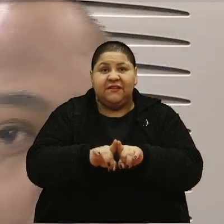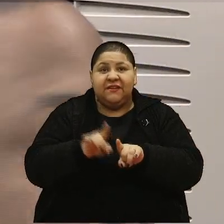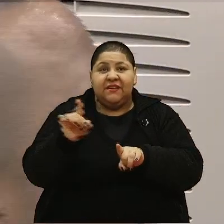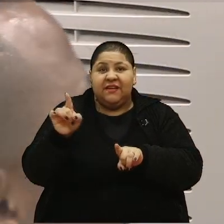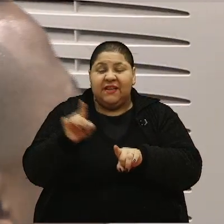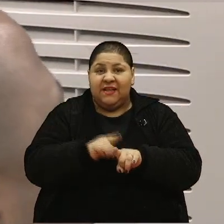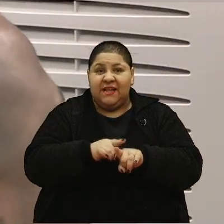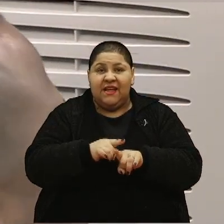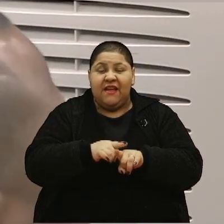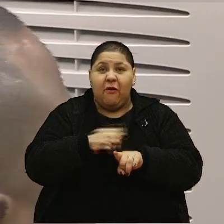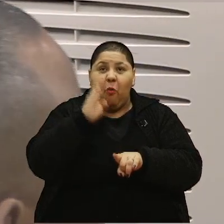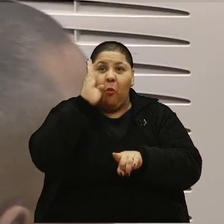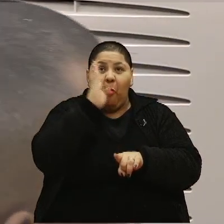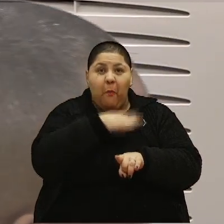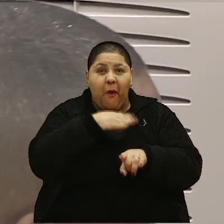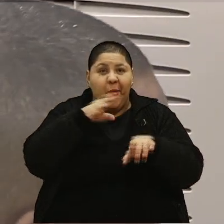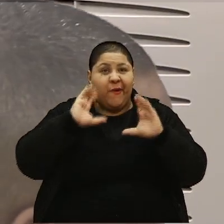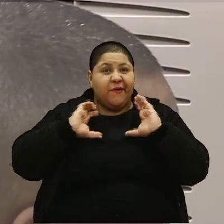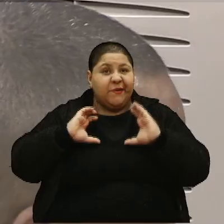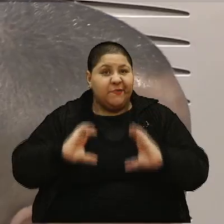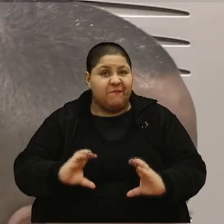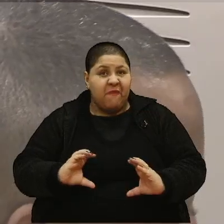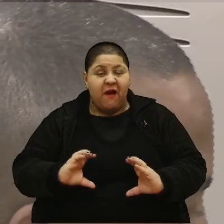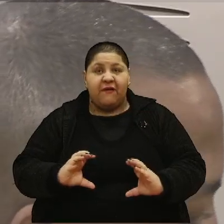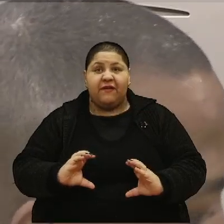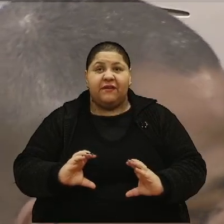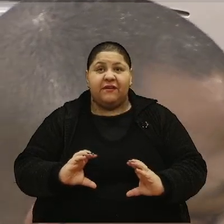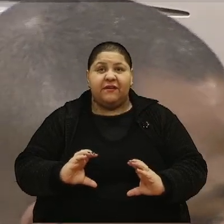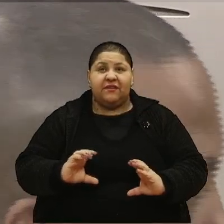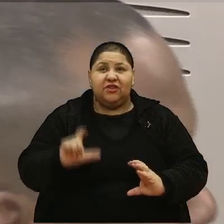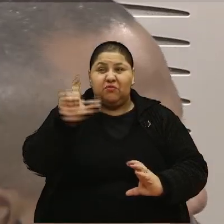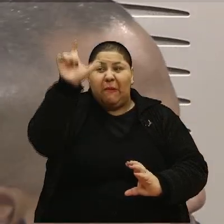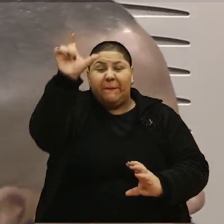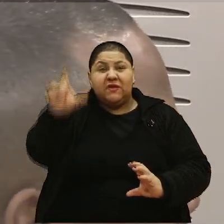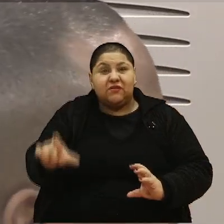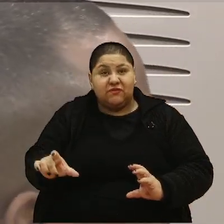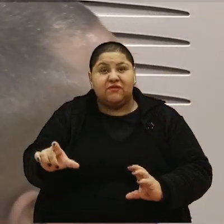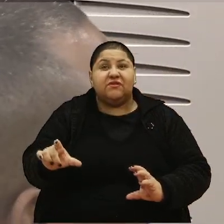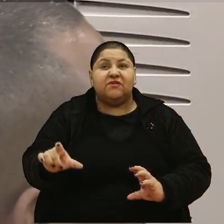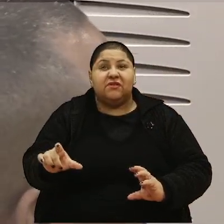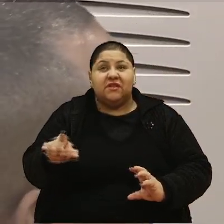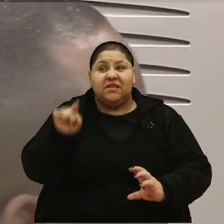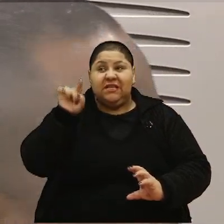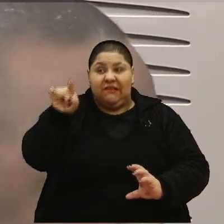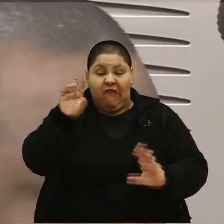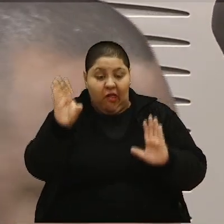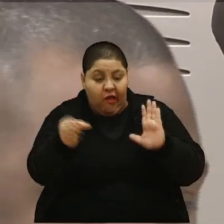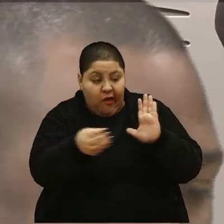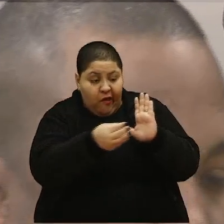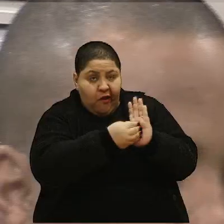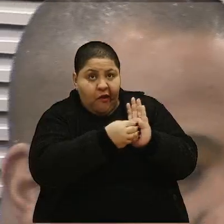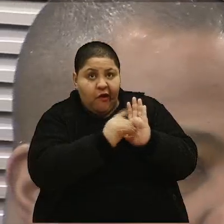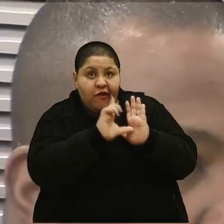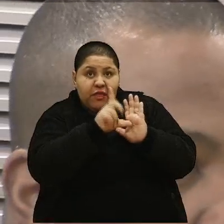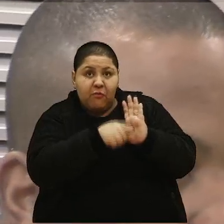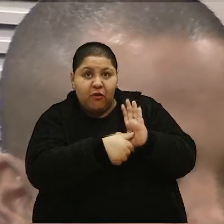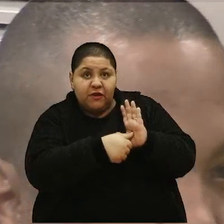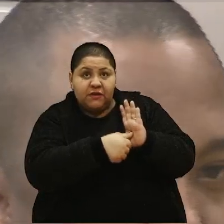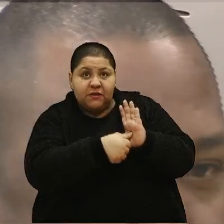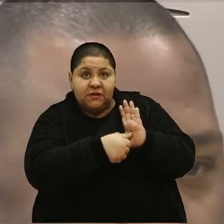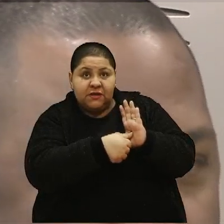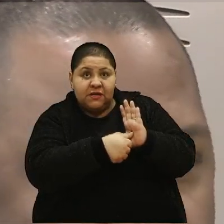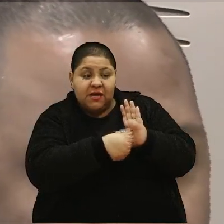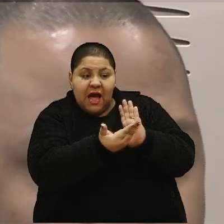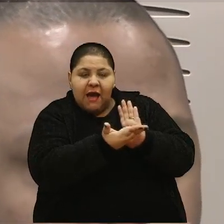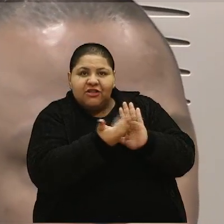mau caráter, a má conduta de um infame que vai lá, publica e depois vai lá e exclui.